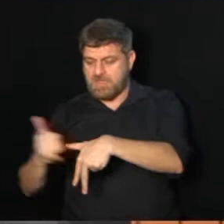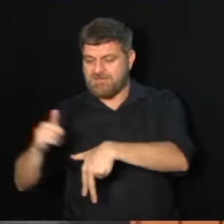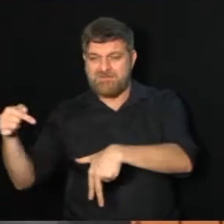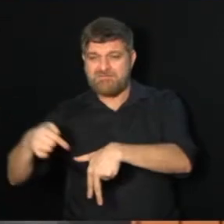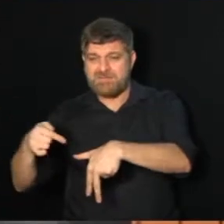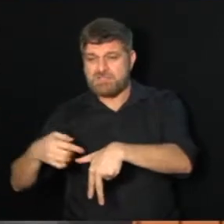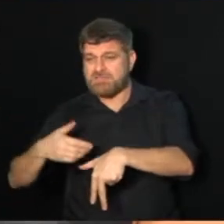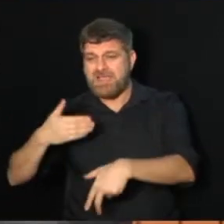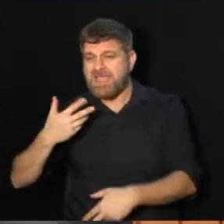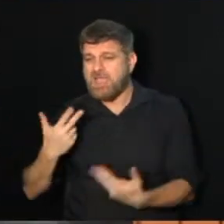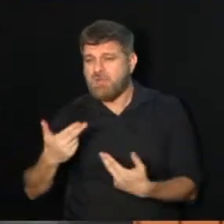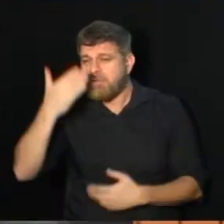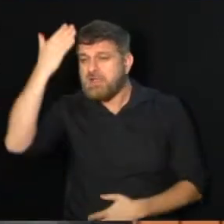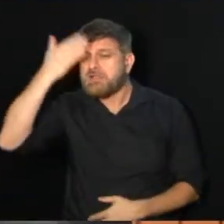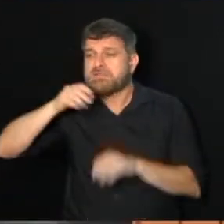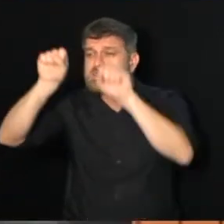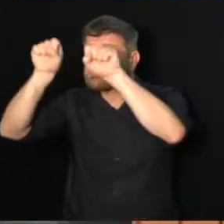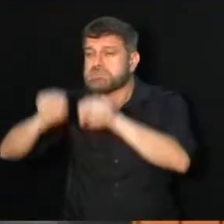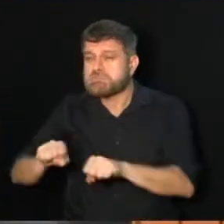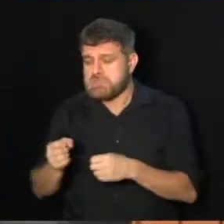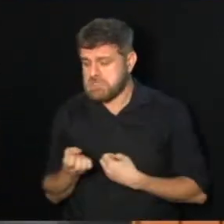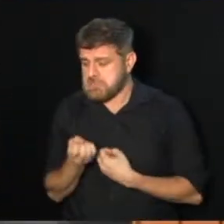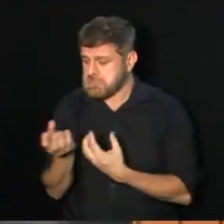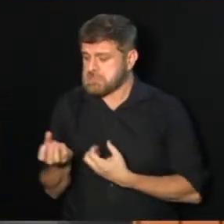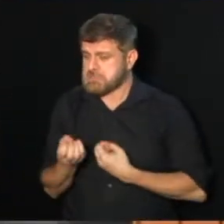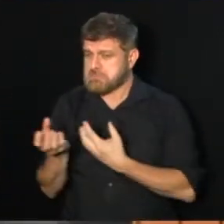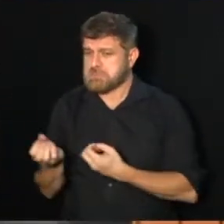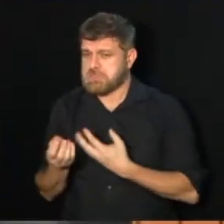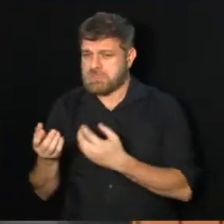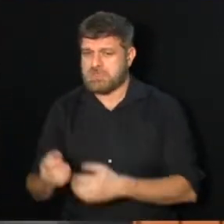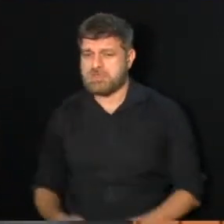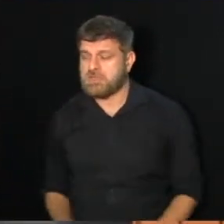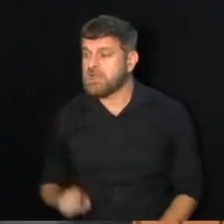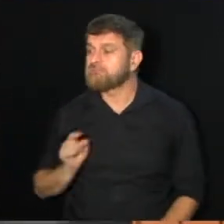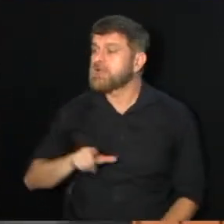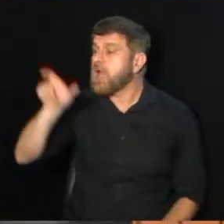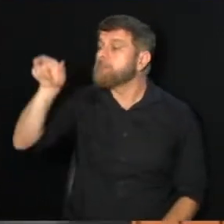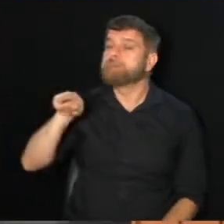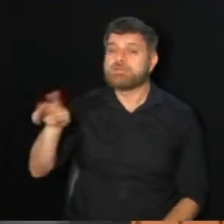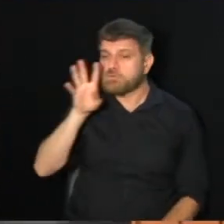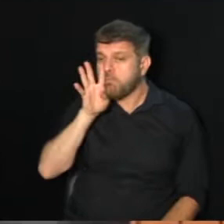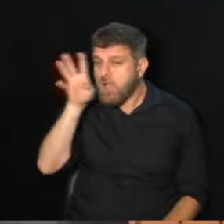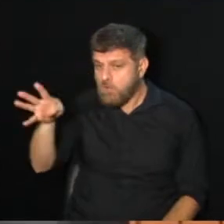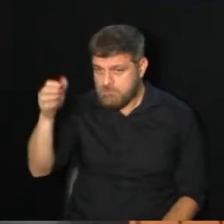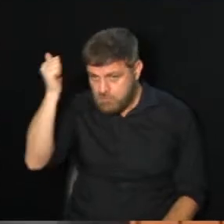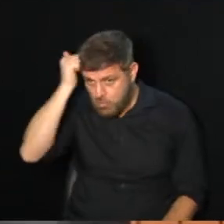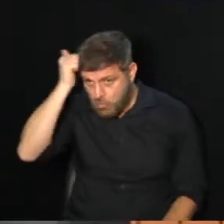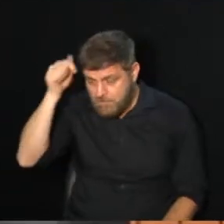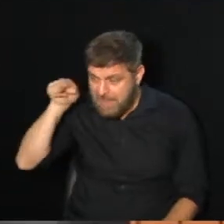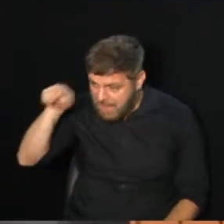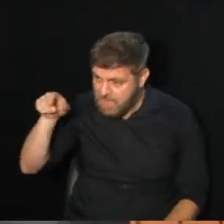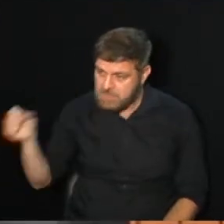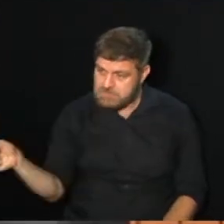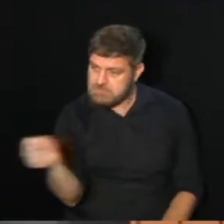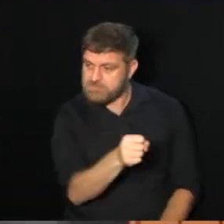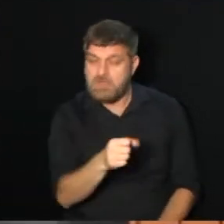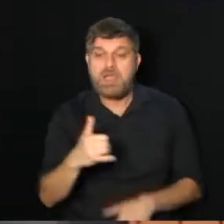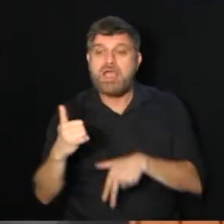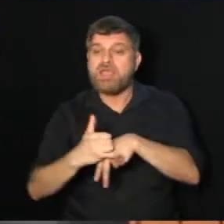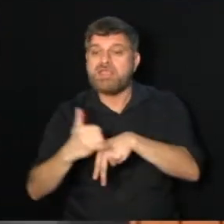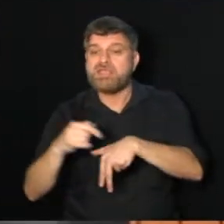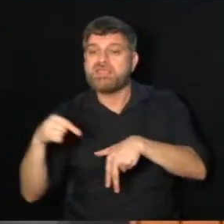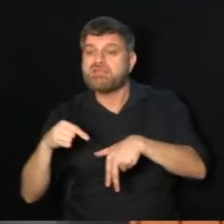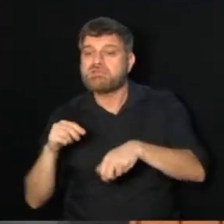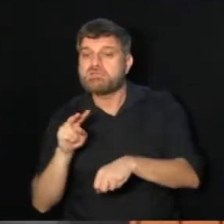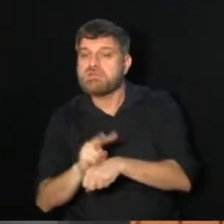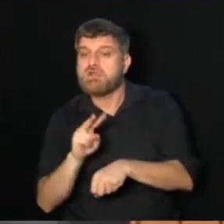testemunha no processo. Ela dá o relato dela para se buscar a culpa e a punição do agressor, e ela é deixada de lado.